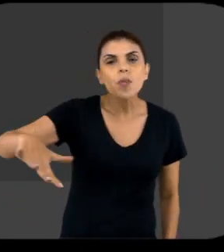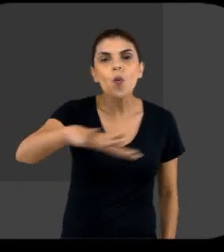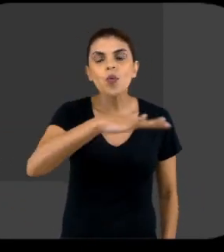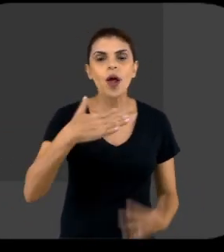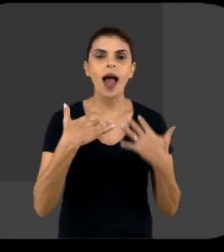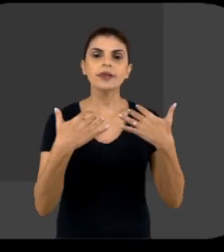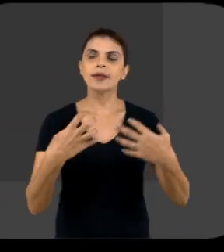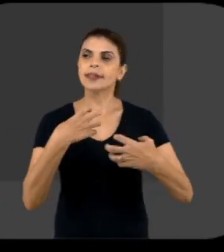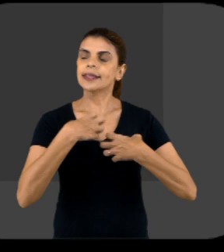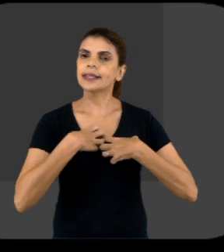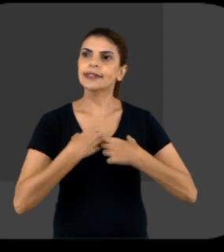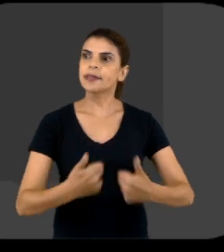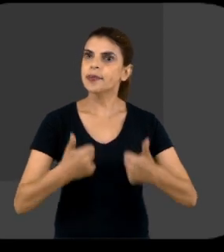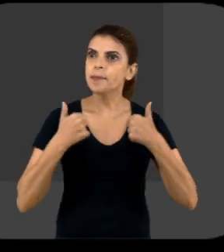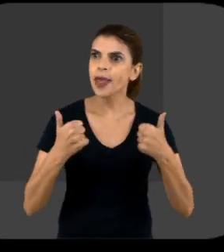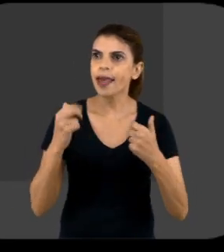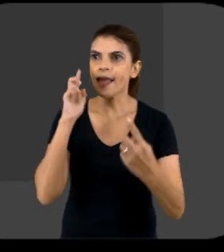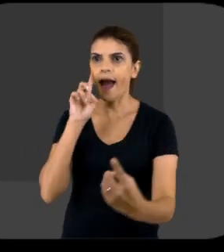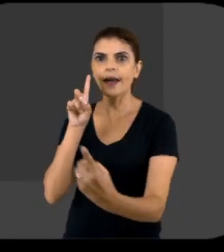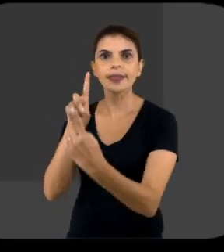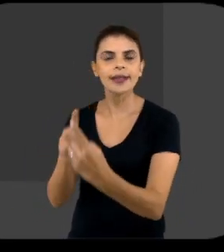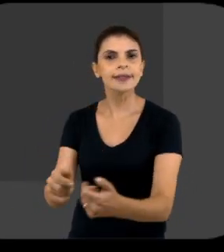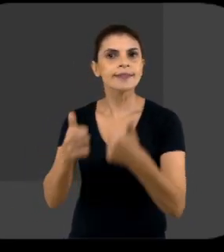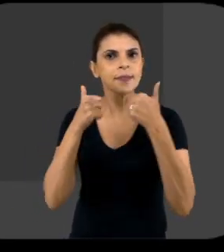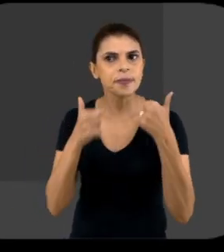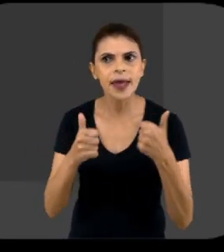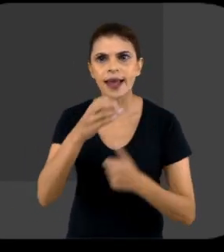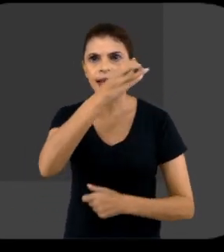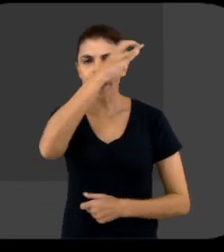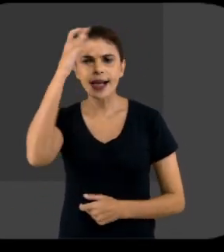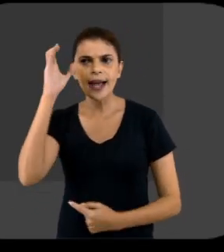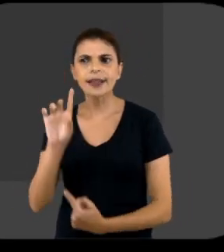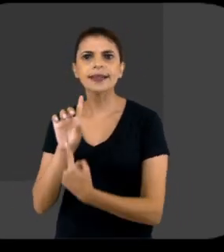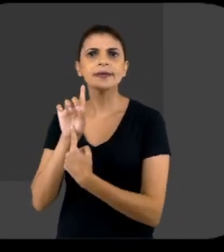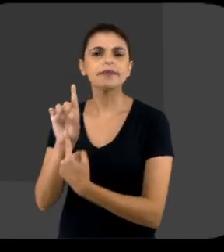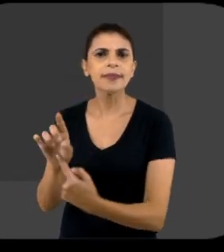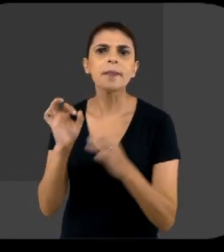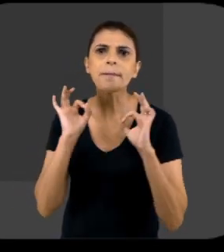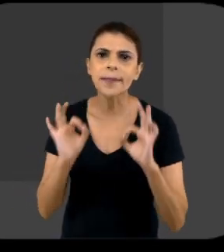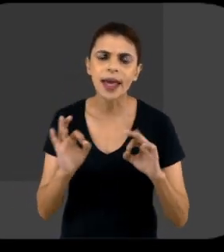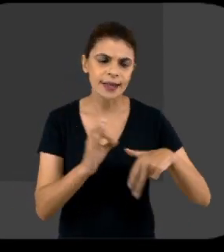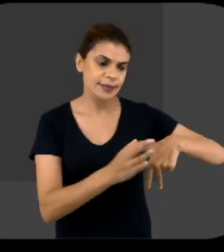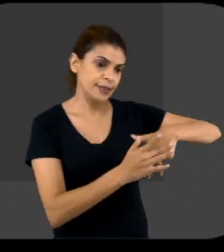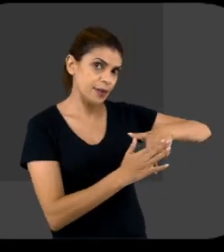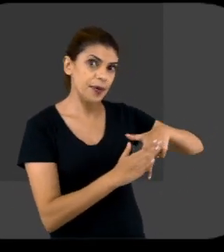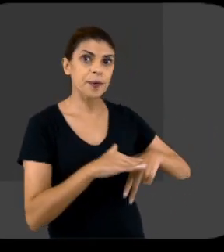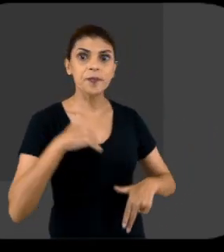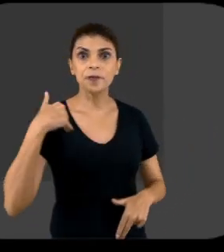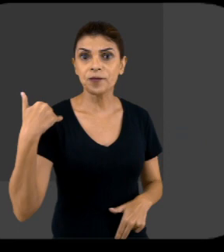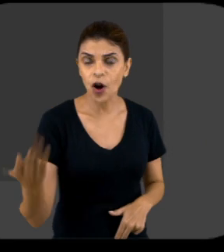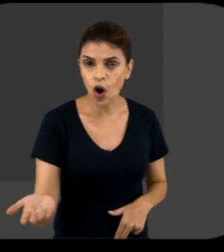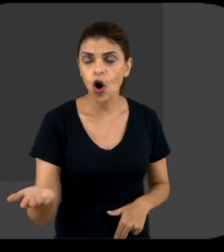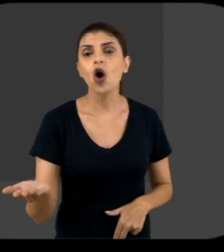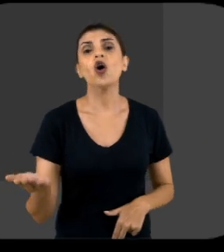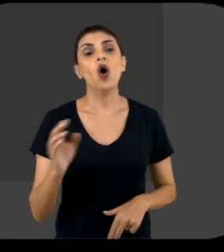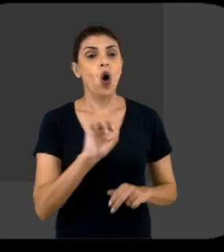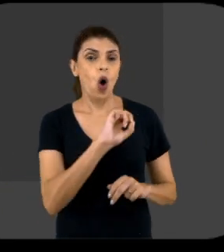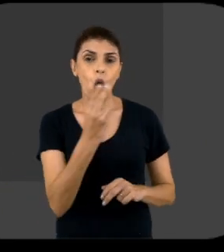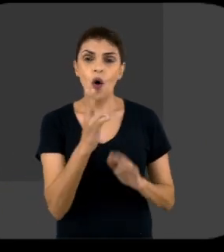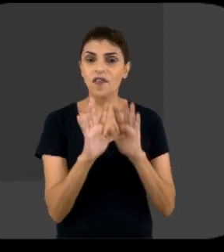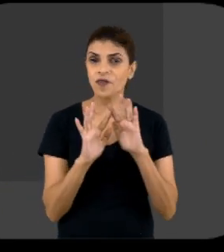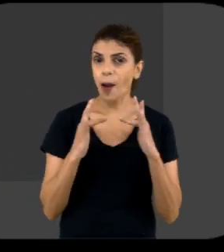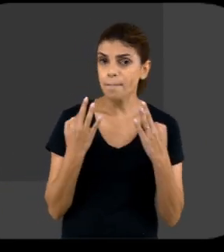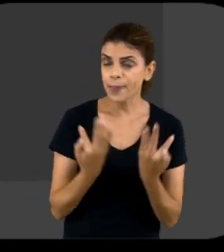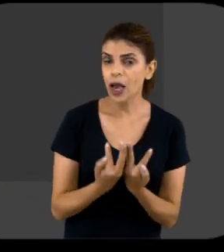população brasileira, superar as expectativas dos seus clientes, quer seja clientes externos, pacientes e